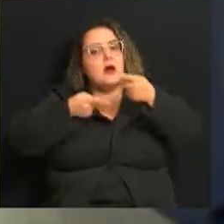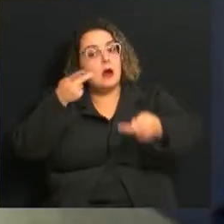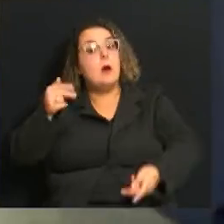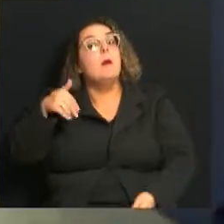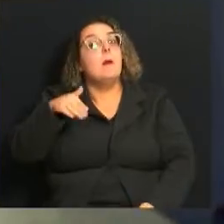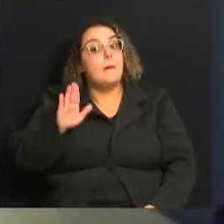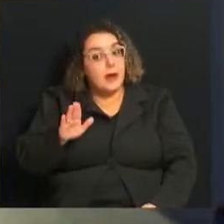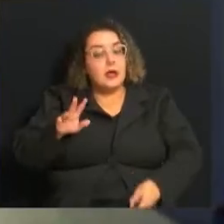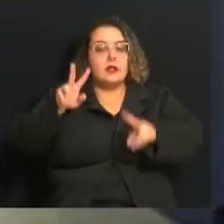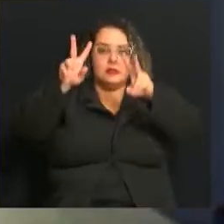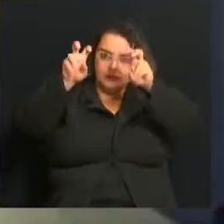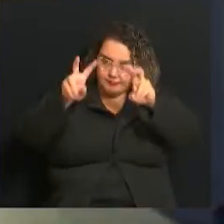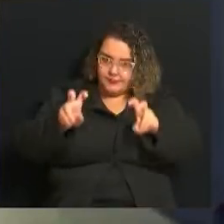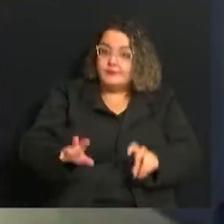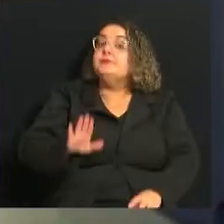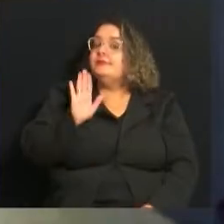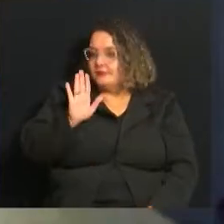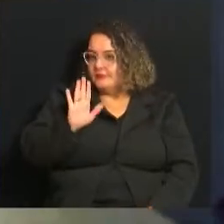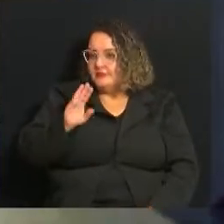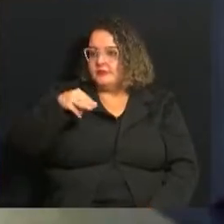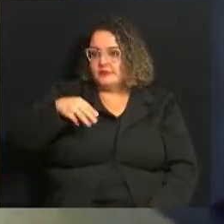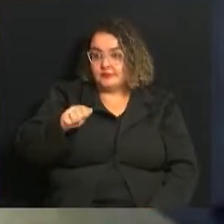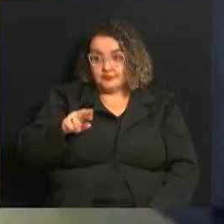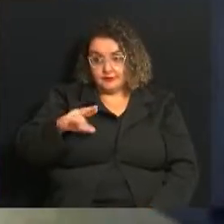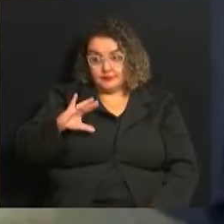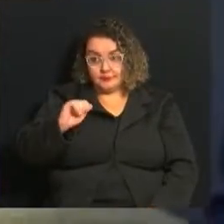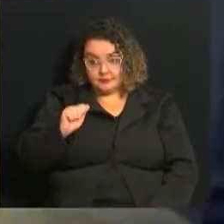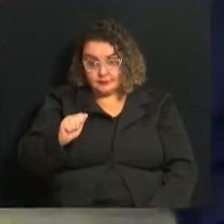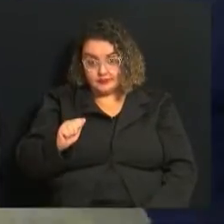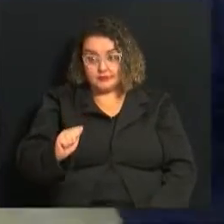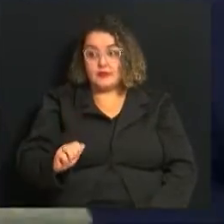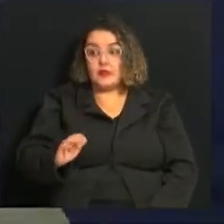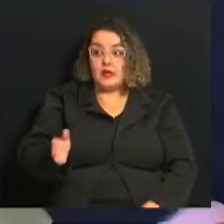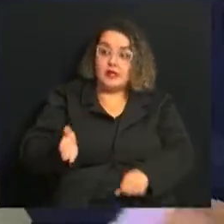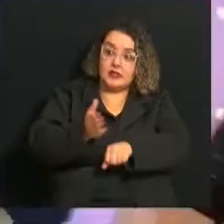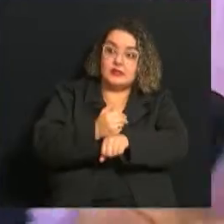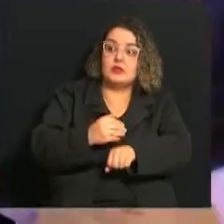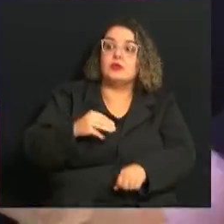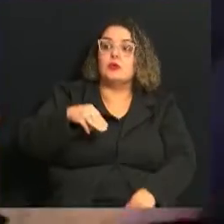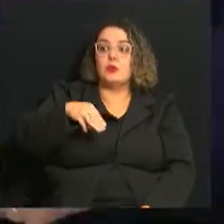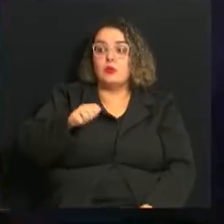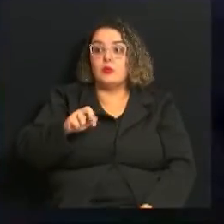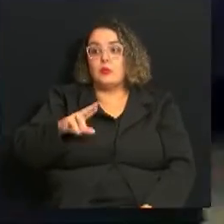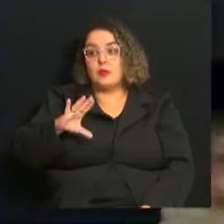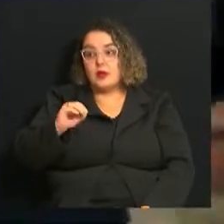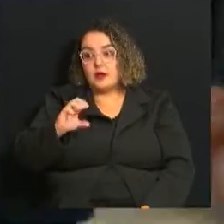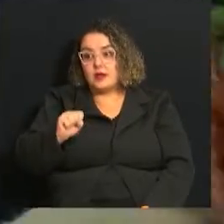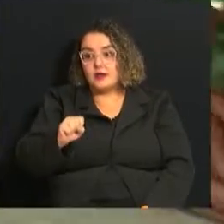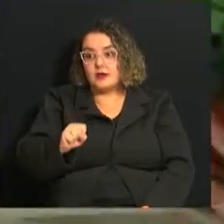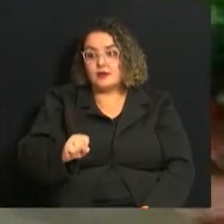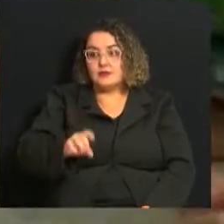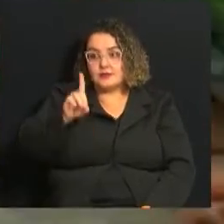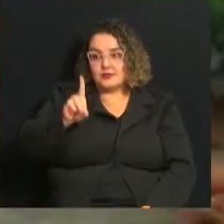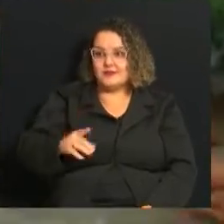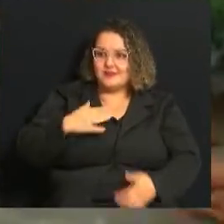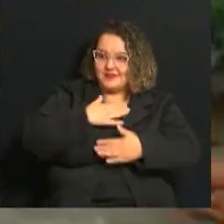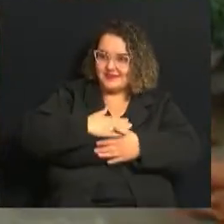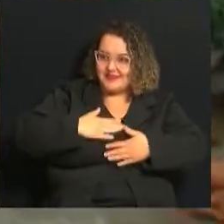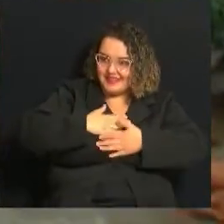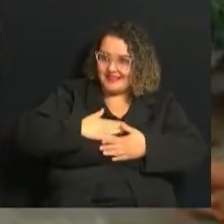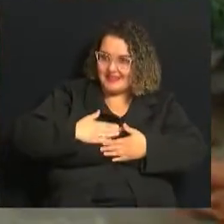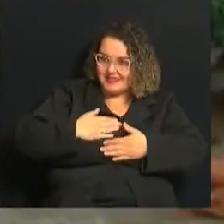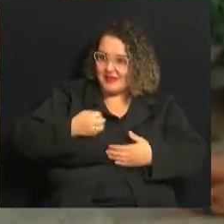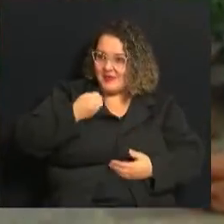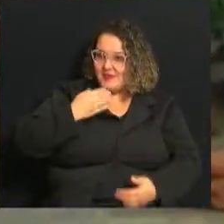respeito disso já com a Márcia. Antes, estou aqui com o Marcos, que é o diretor. Tudo bem? Boa tarde, prazer em tê-lo conosco. Tudo bem,